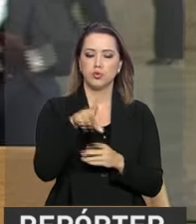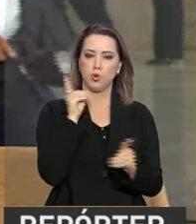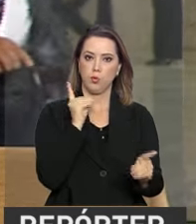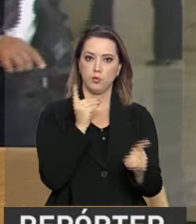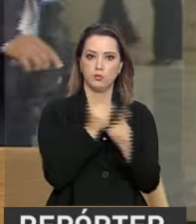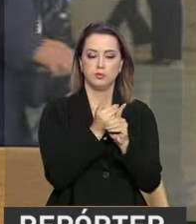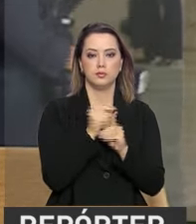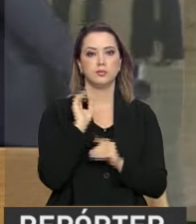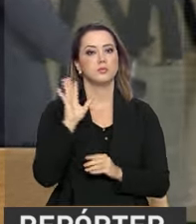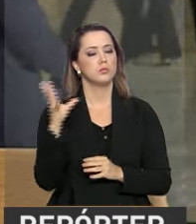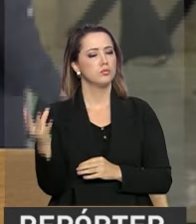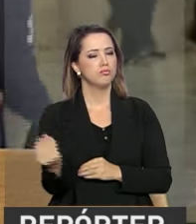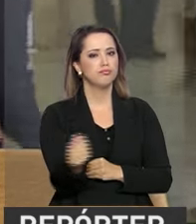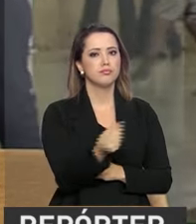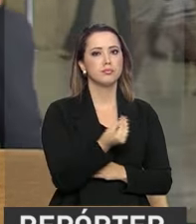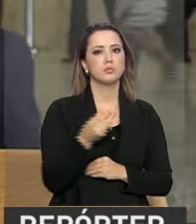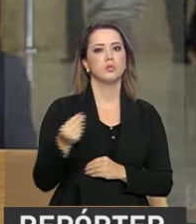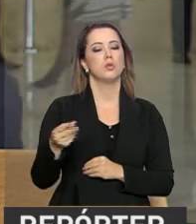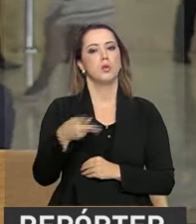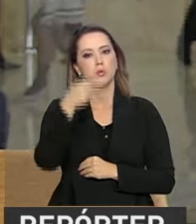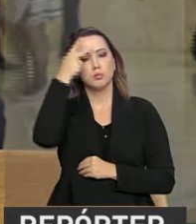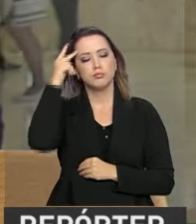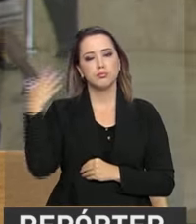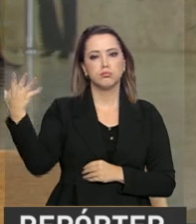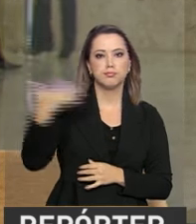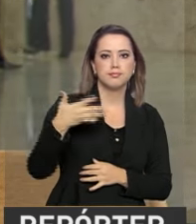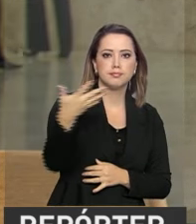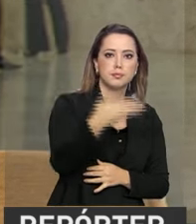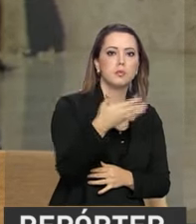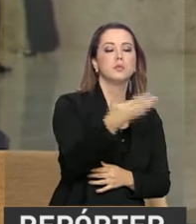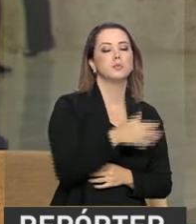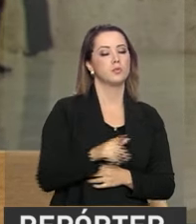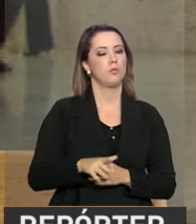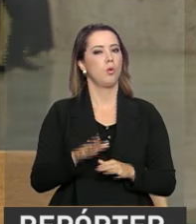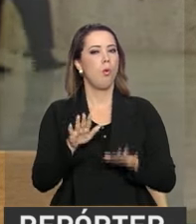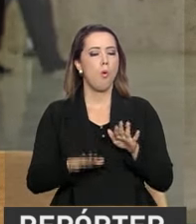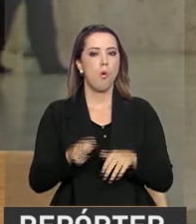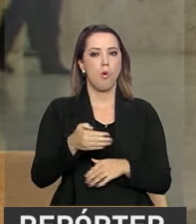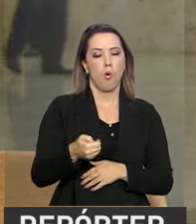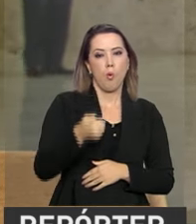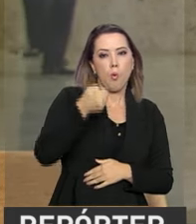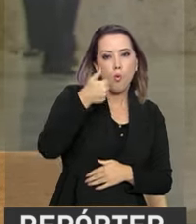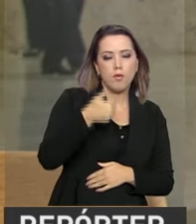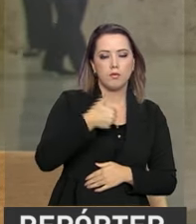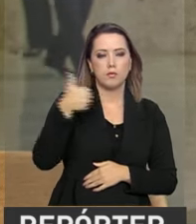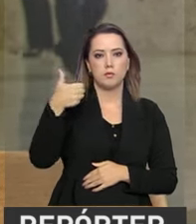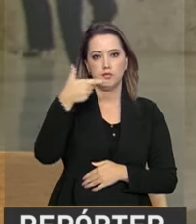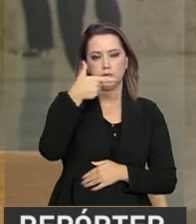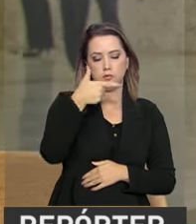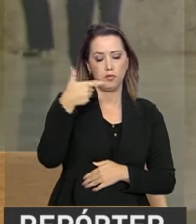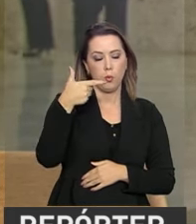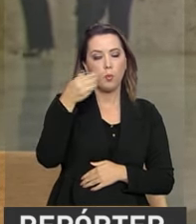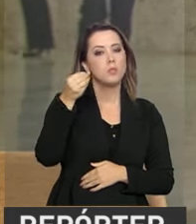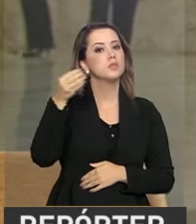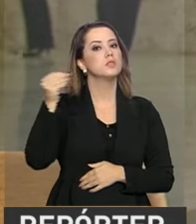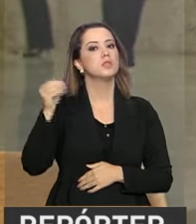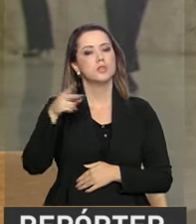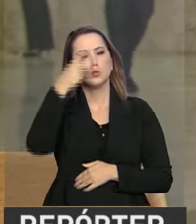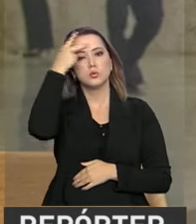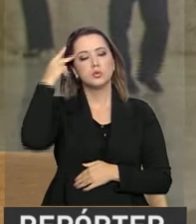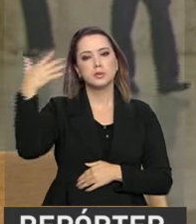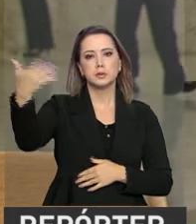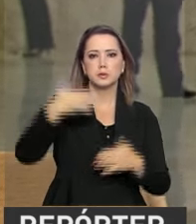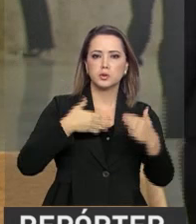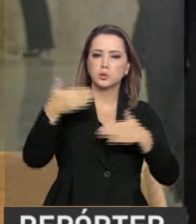encontro. Muitos empresários já chegaram. A expectativa aí é que cerca de 200, quase 200 empresários de todo o país participem